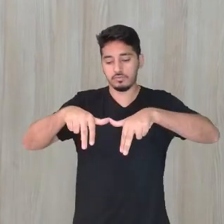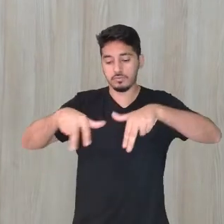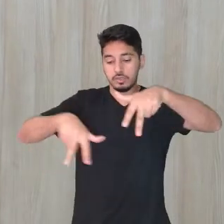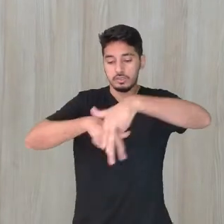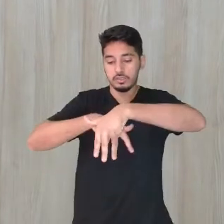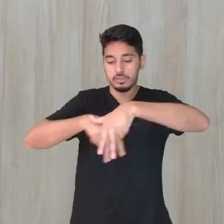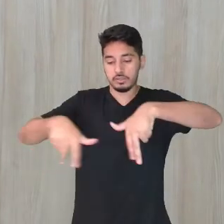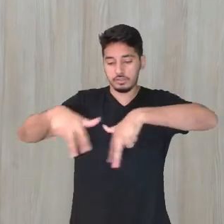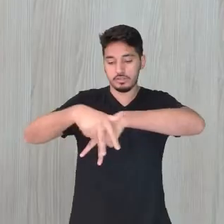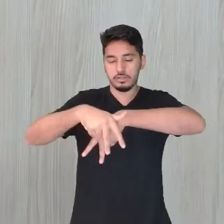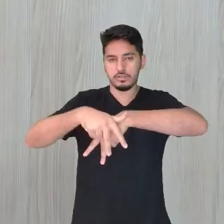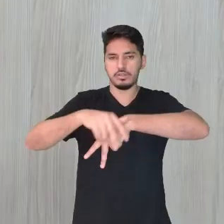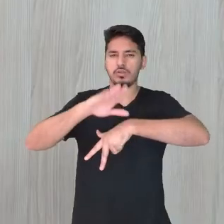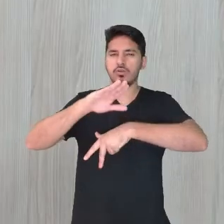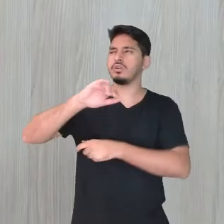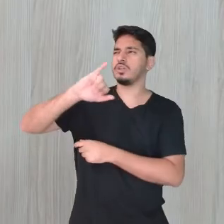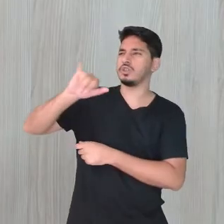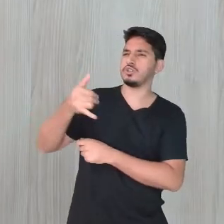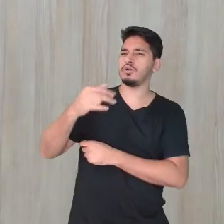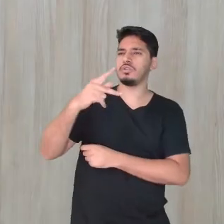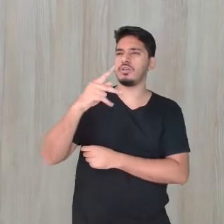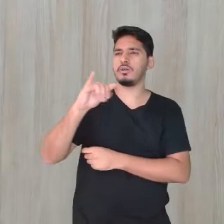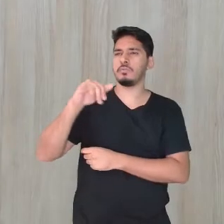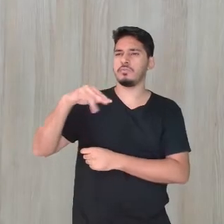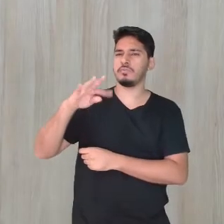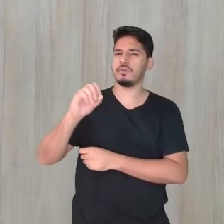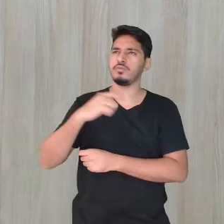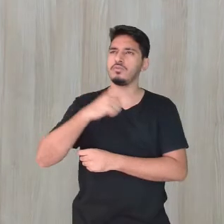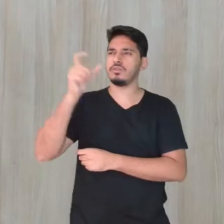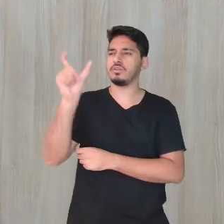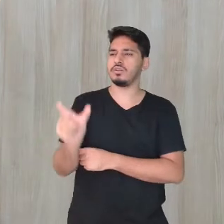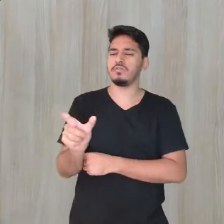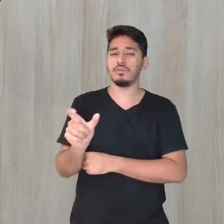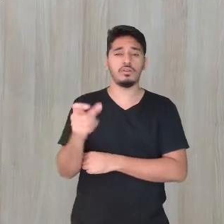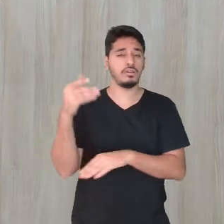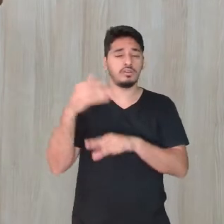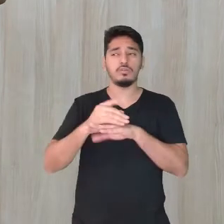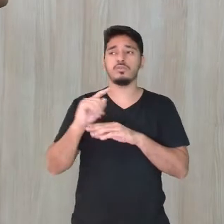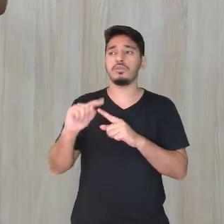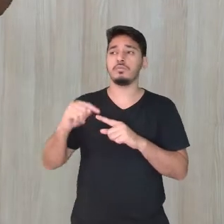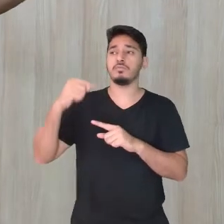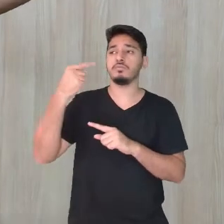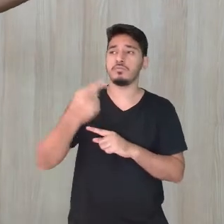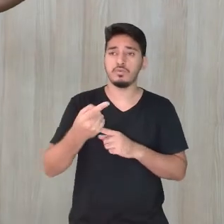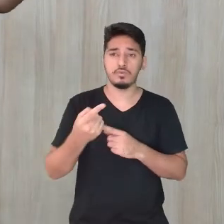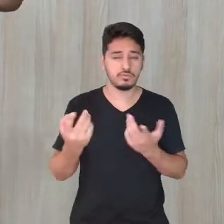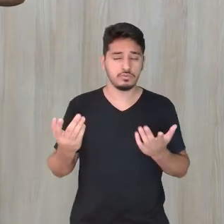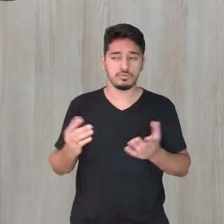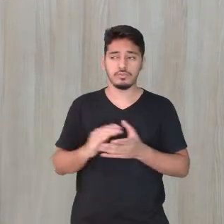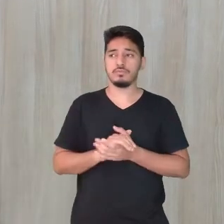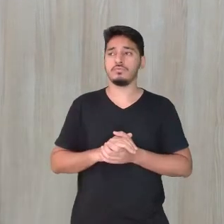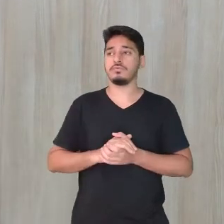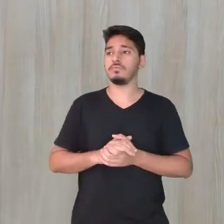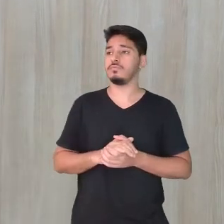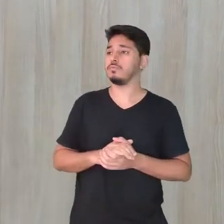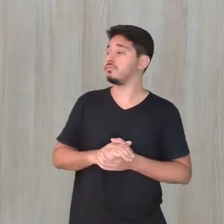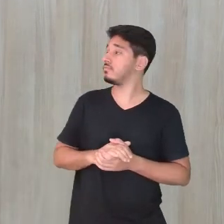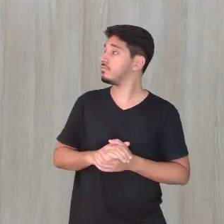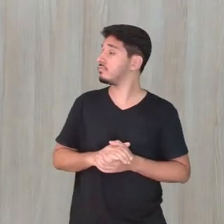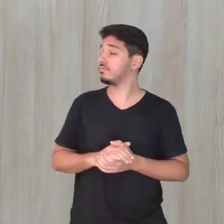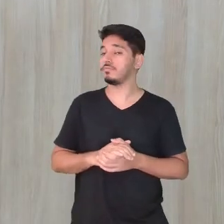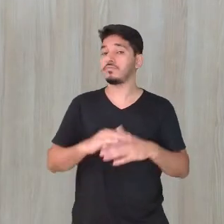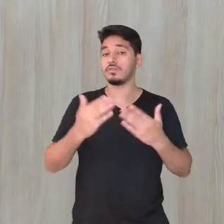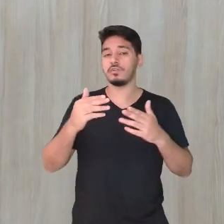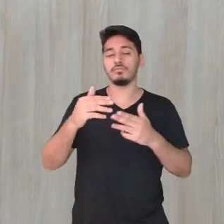J. Pinto estava fazendo aí, minha Ele não gente? estava nem na história, professora. Pois é, Adriana. não tava Ele nem entrou na história. depois, quando alguém quis casar. Então,